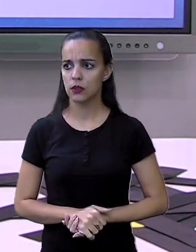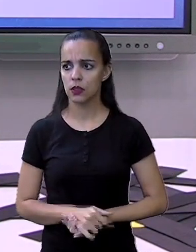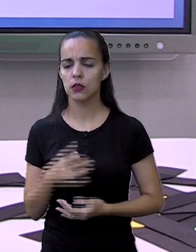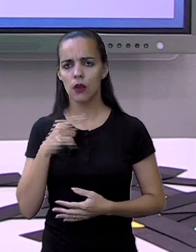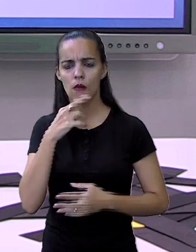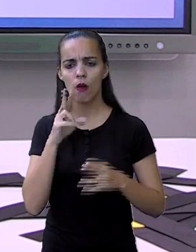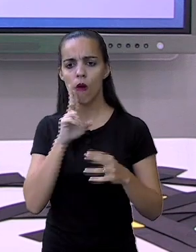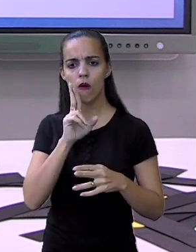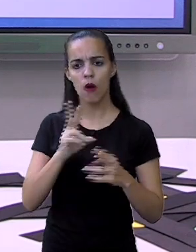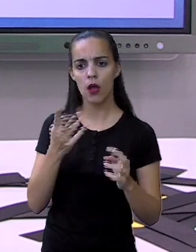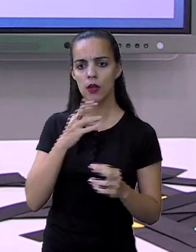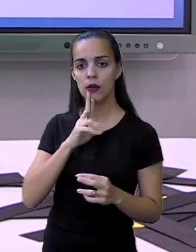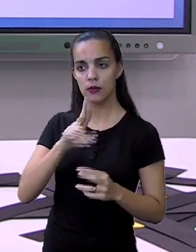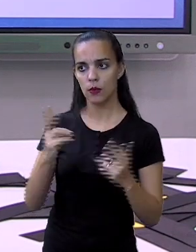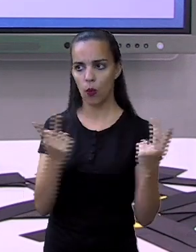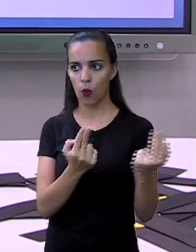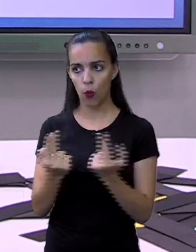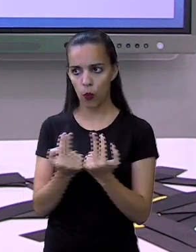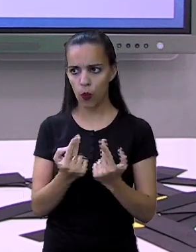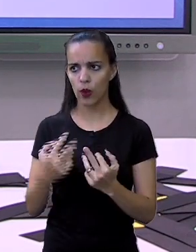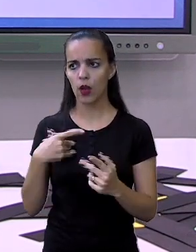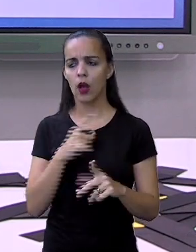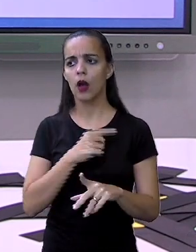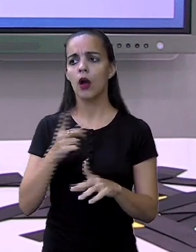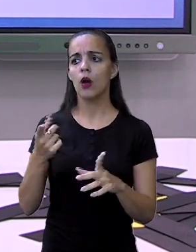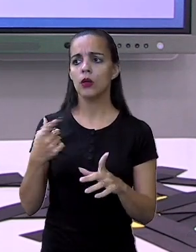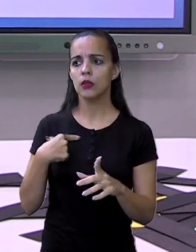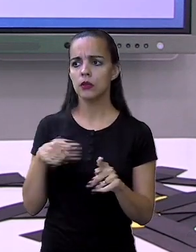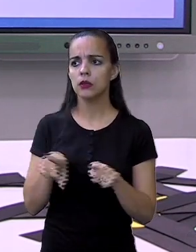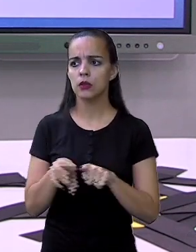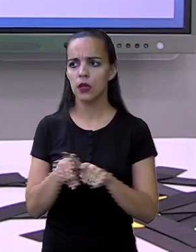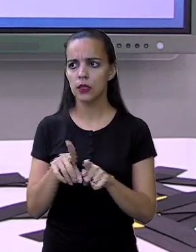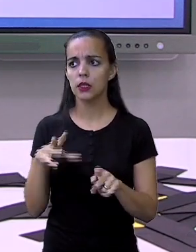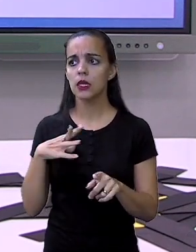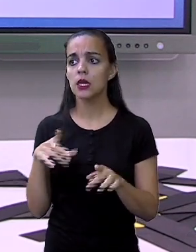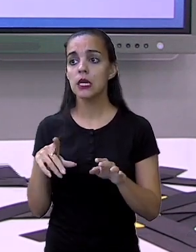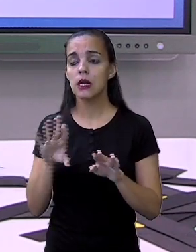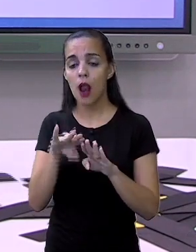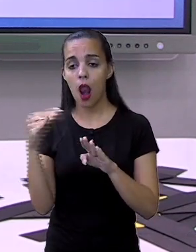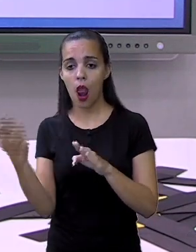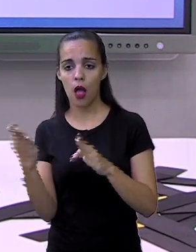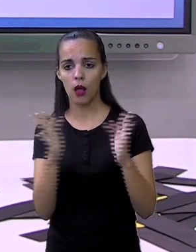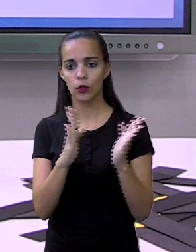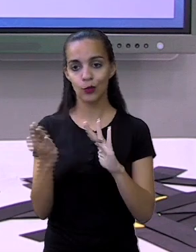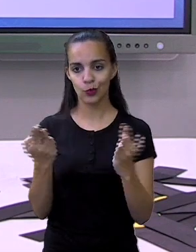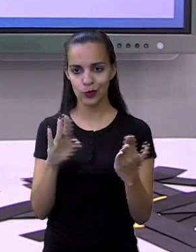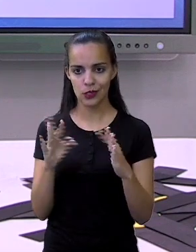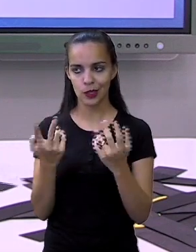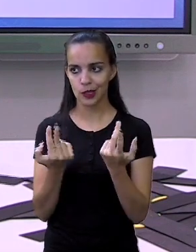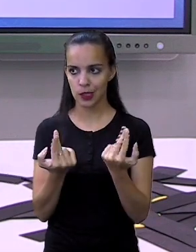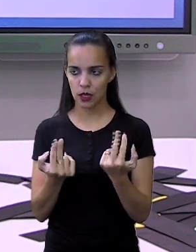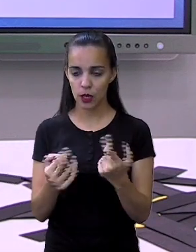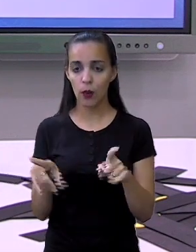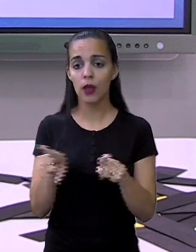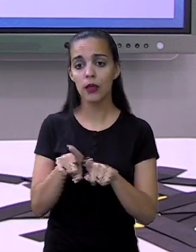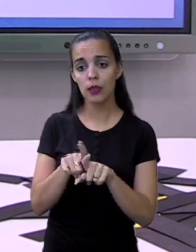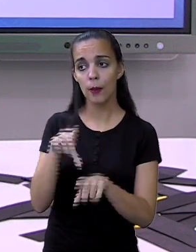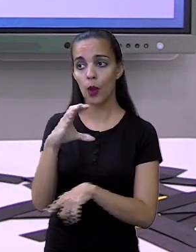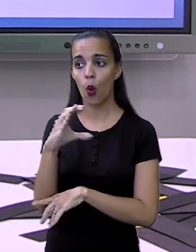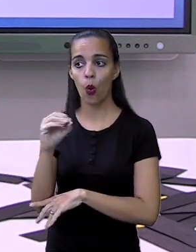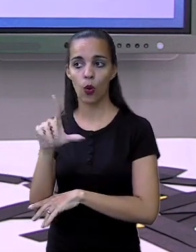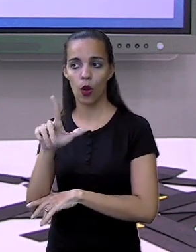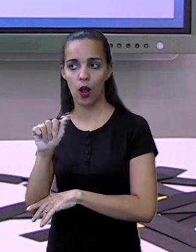correspondentes iguais, opostos pelo vértice iguais, alternos iguais, e os colaterais